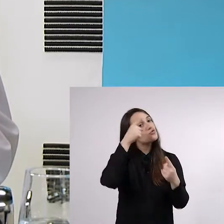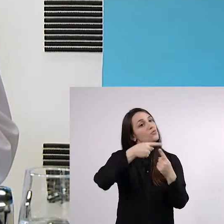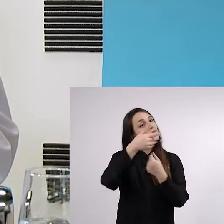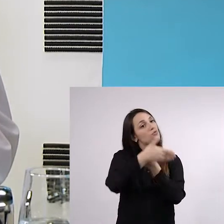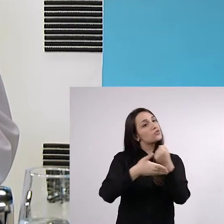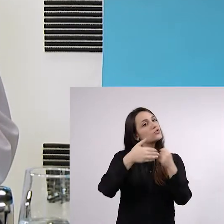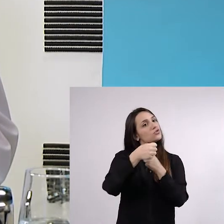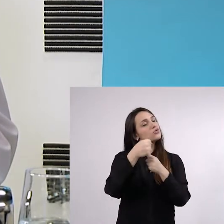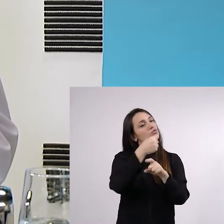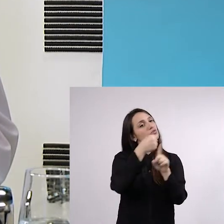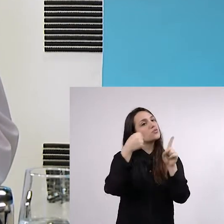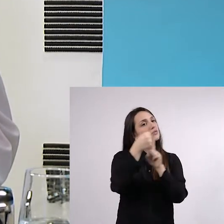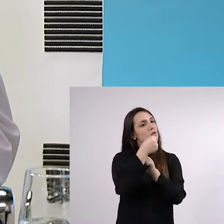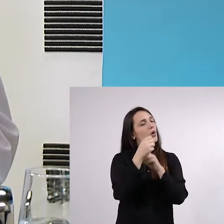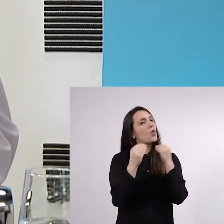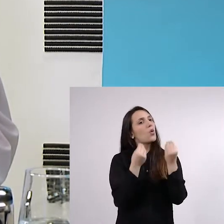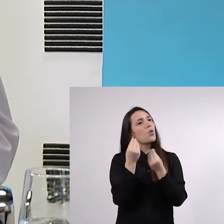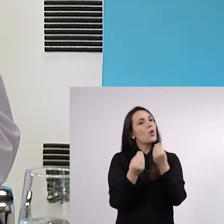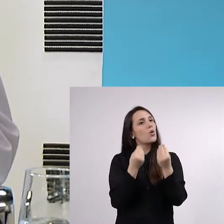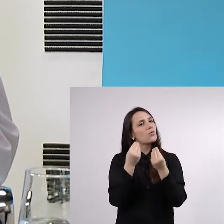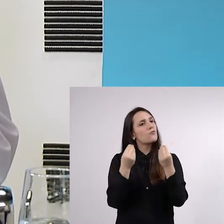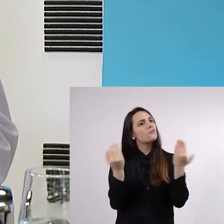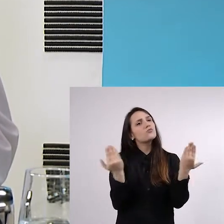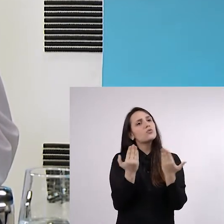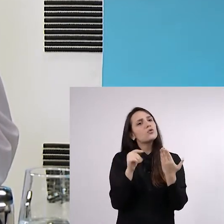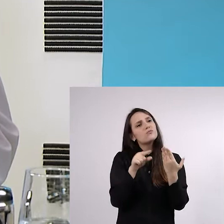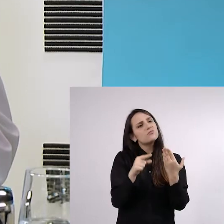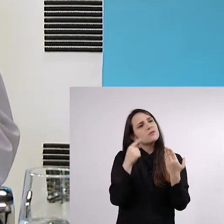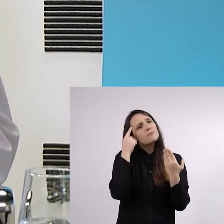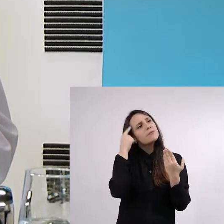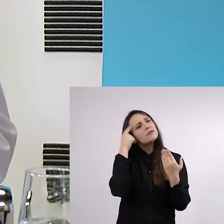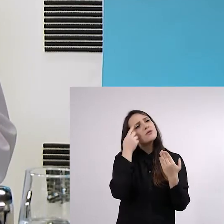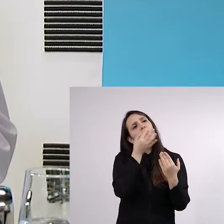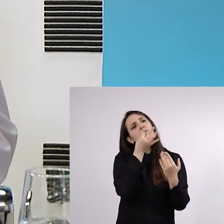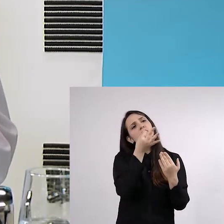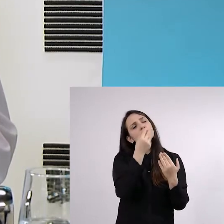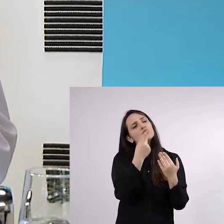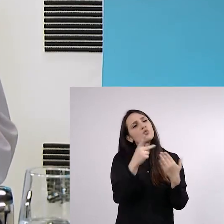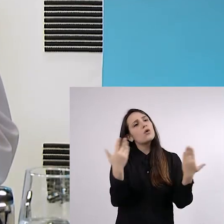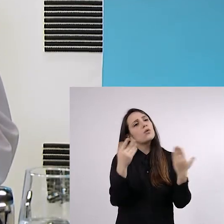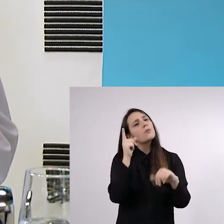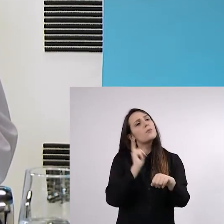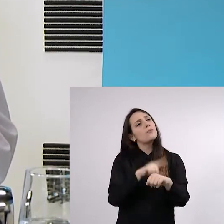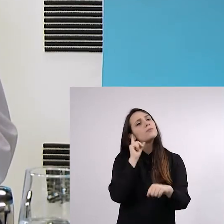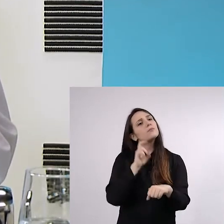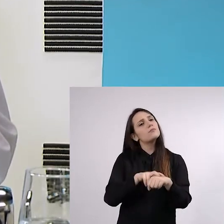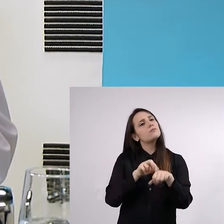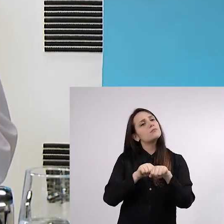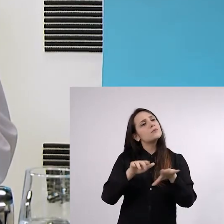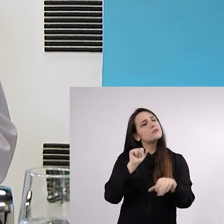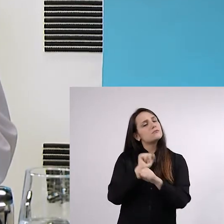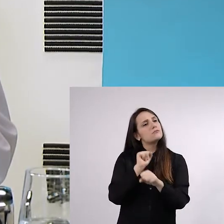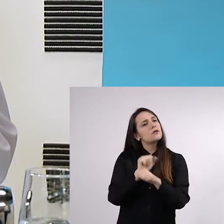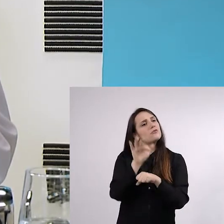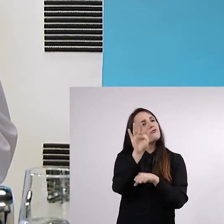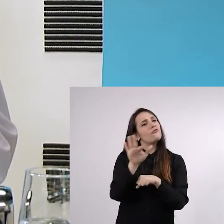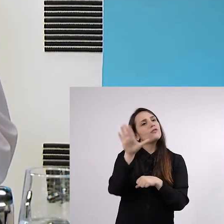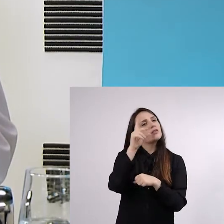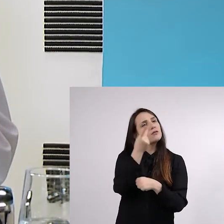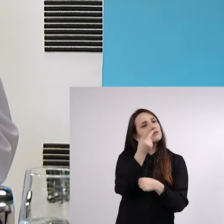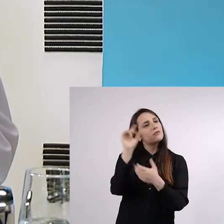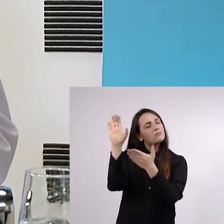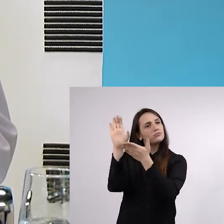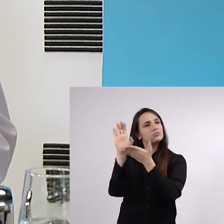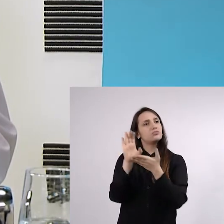à sociedade. Como que o senhor vê essa situação agora, nesse momento, aguardando a chegada do recurso federal,